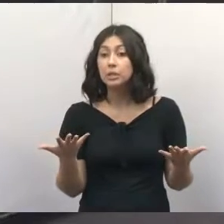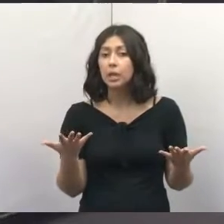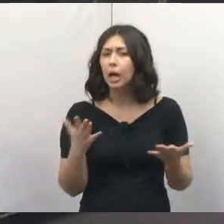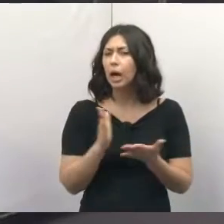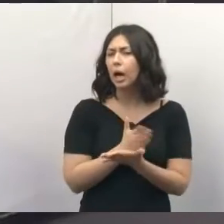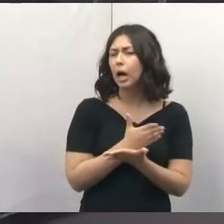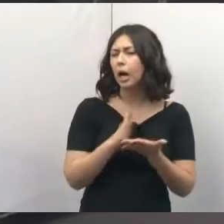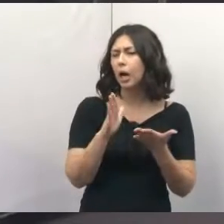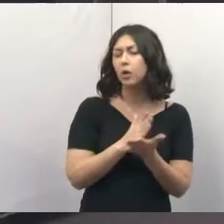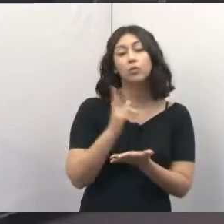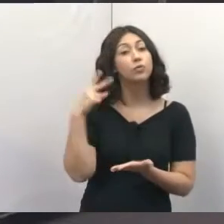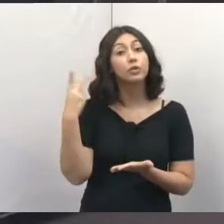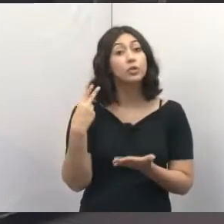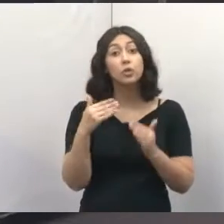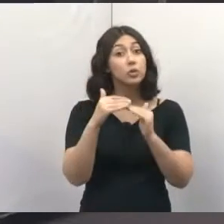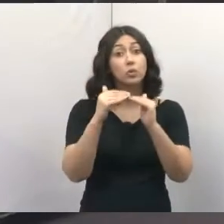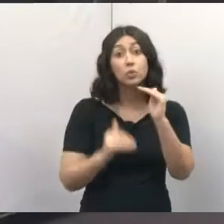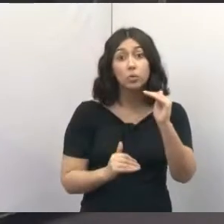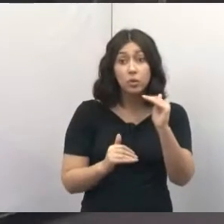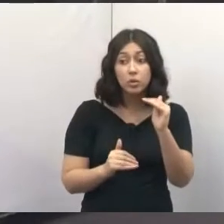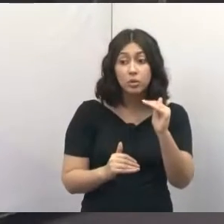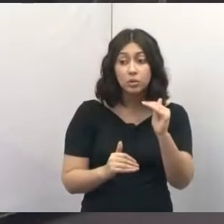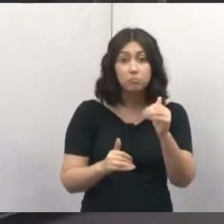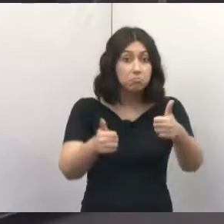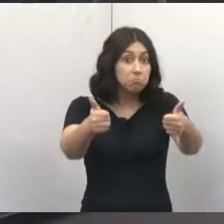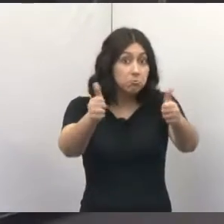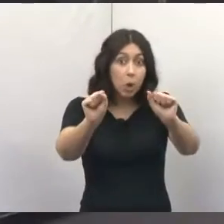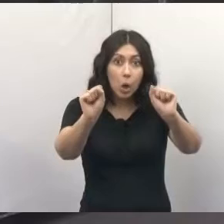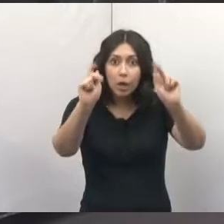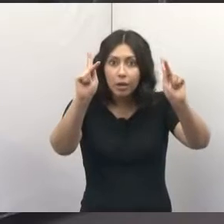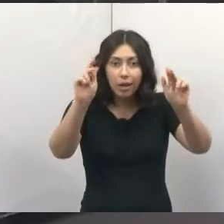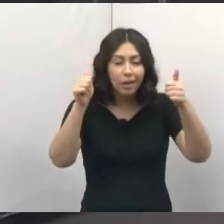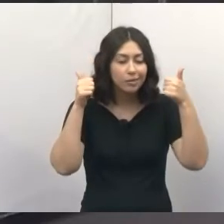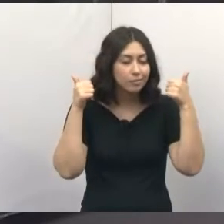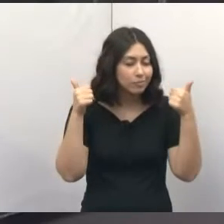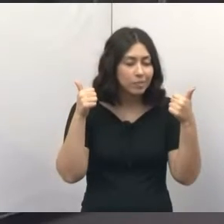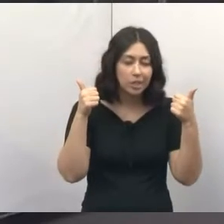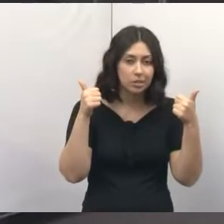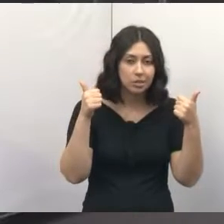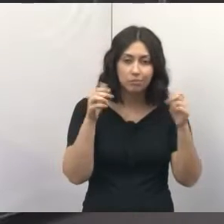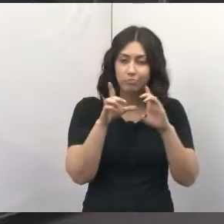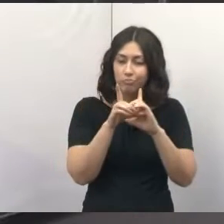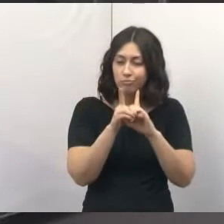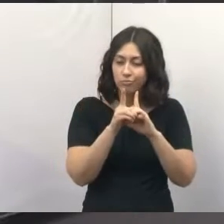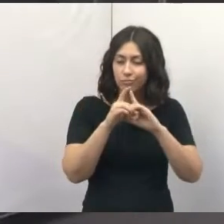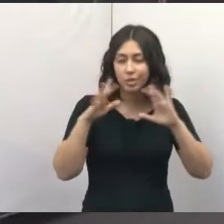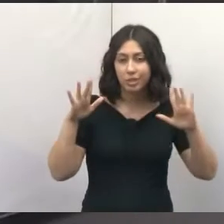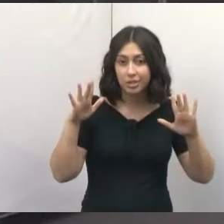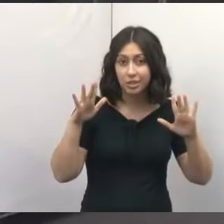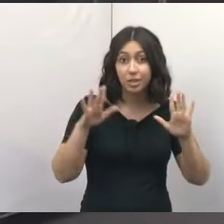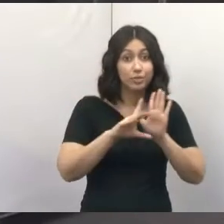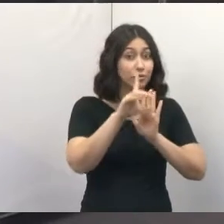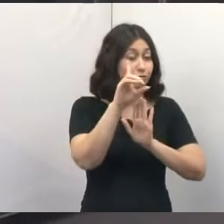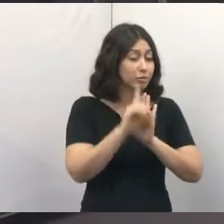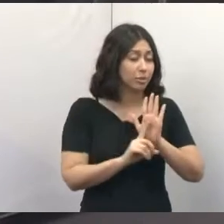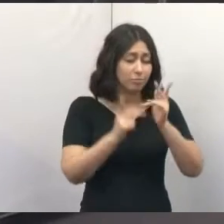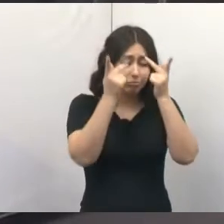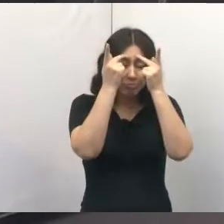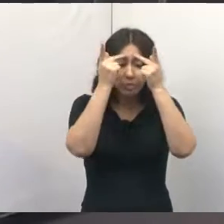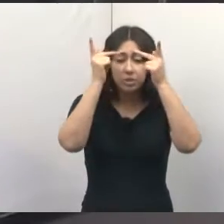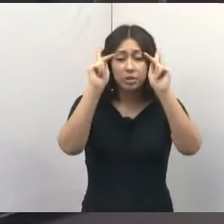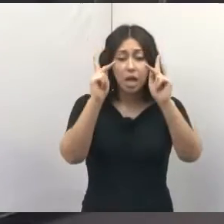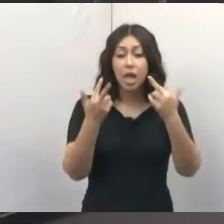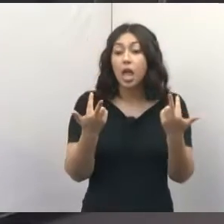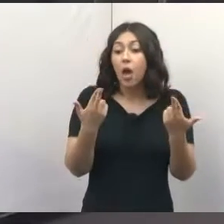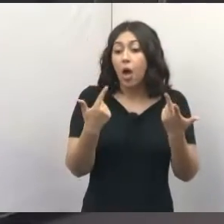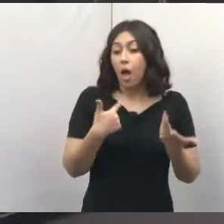alguns vereadores são contra a emenda. Tudo bem. Isso é democracia. Tem direito. Como